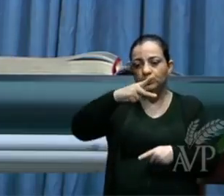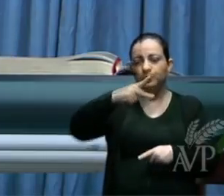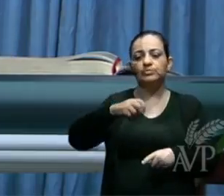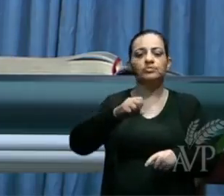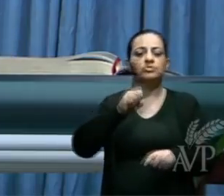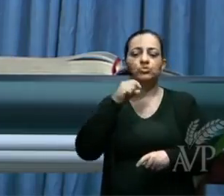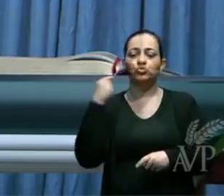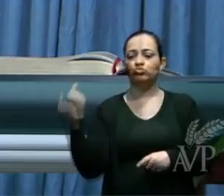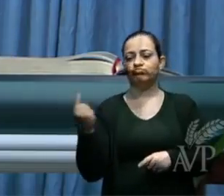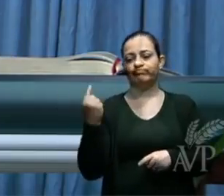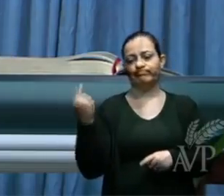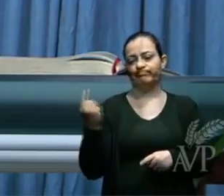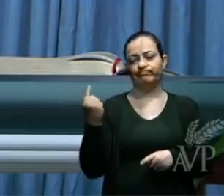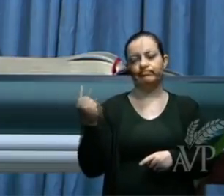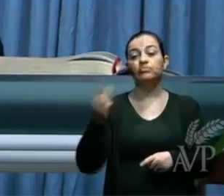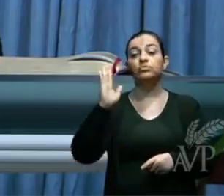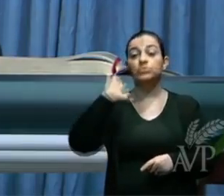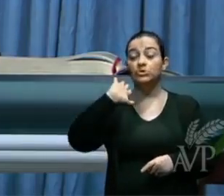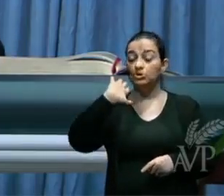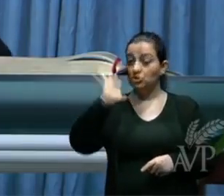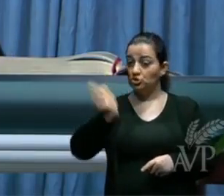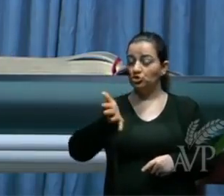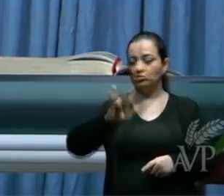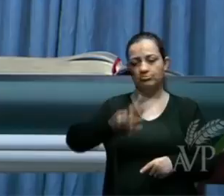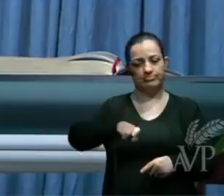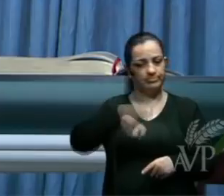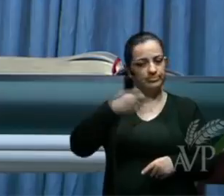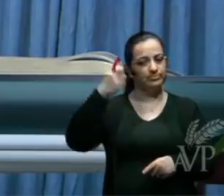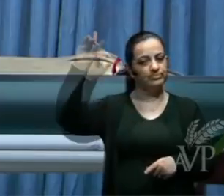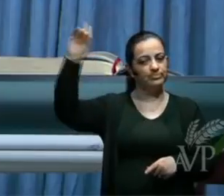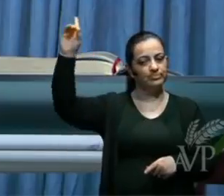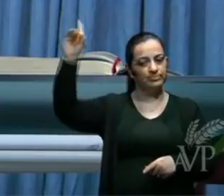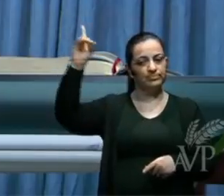si ele já é um sinal